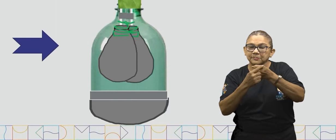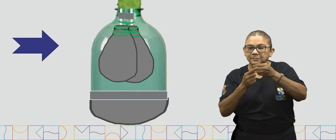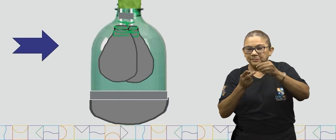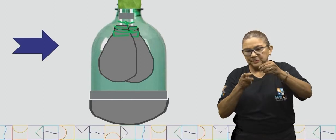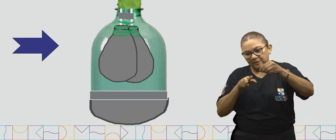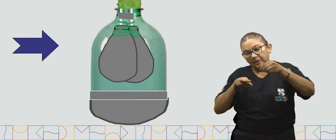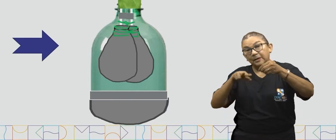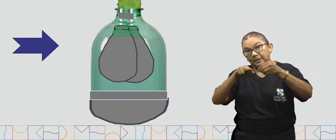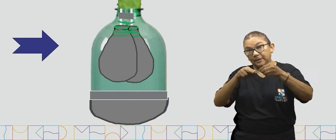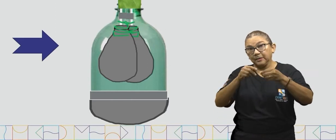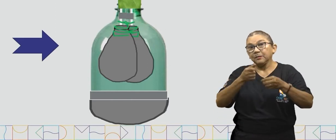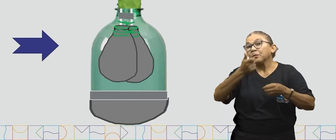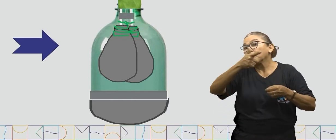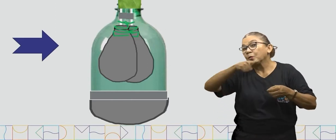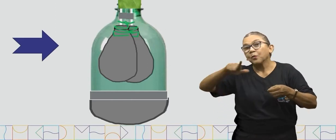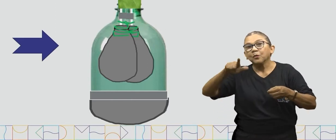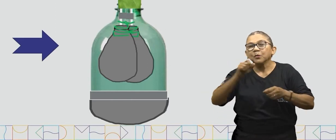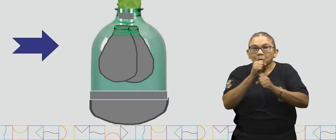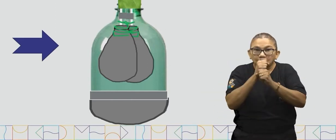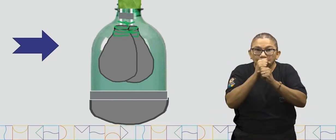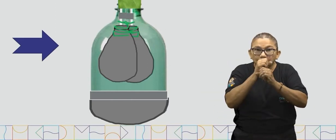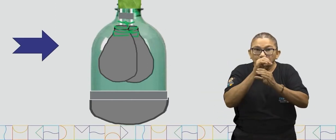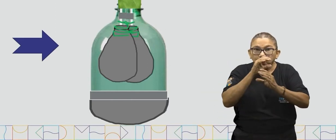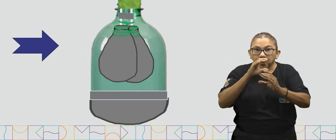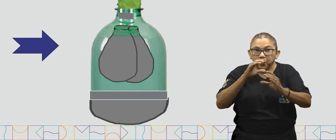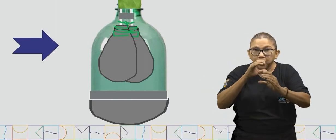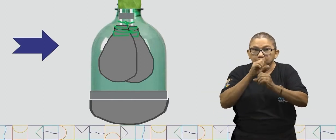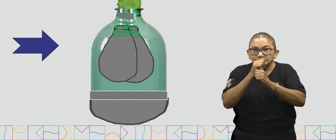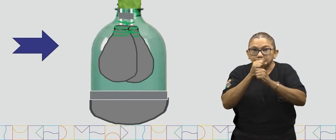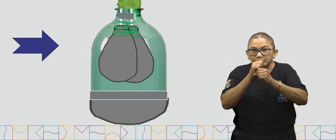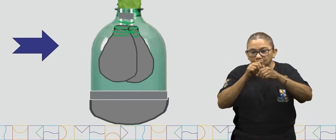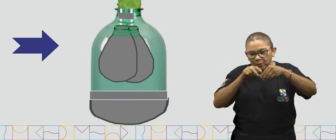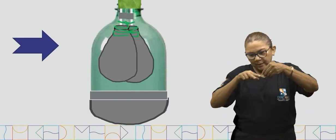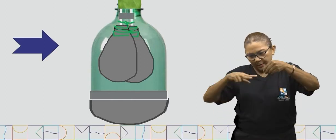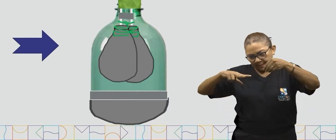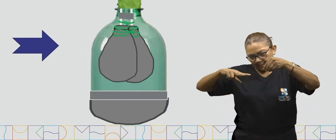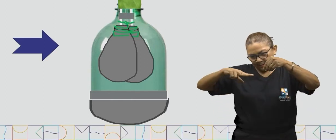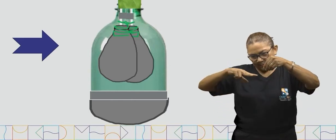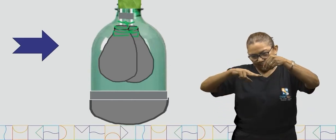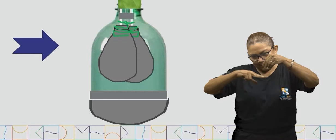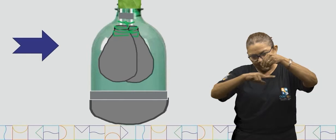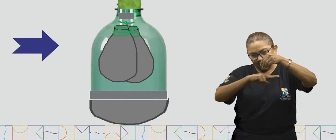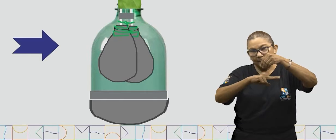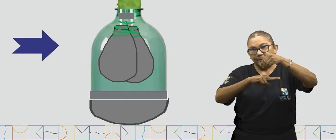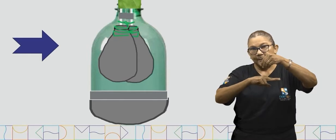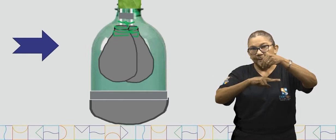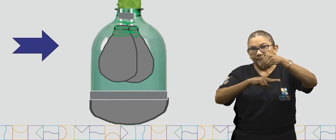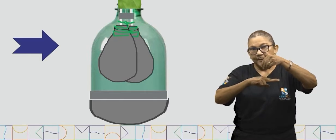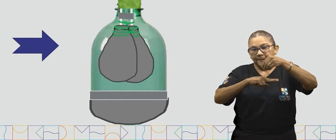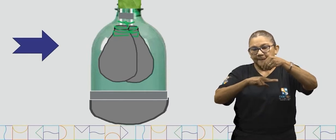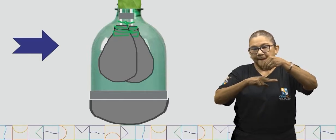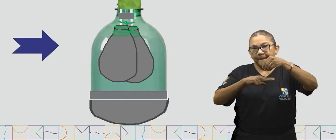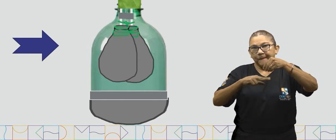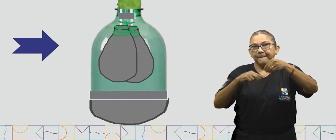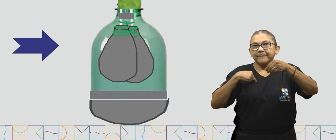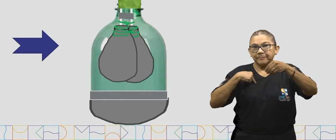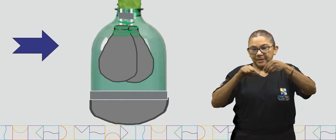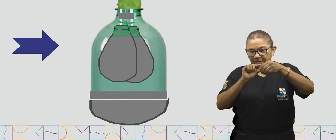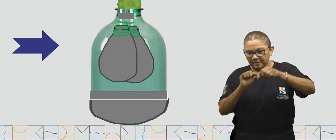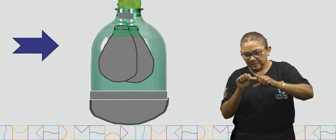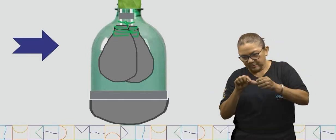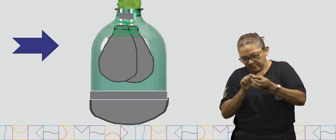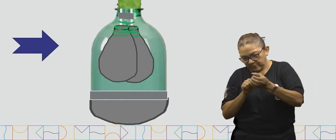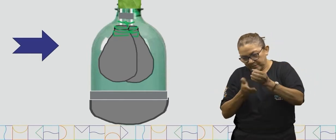um pouco abaixo do bico do terceiro balão. Em seguida, prenda a parte larga com